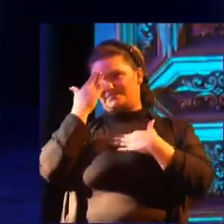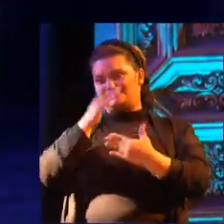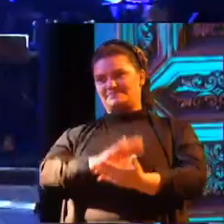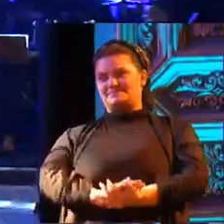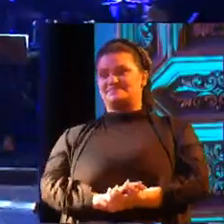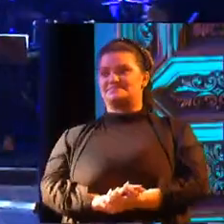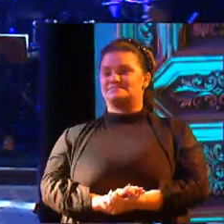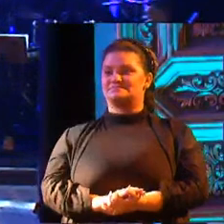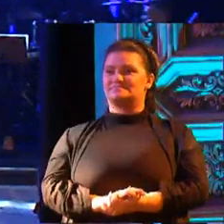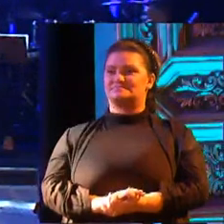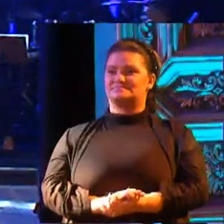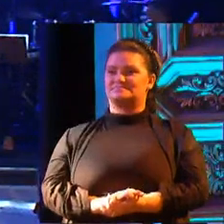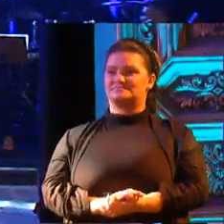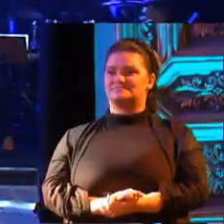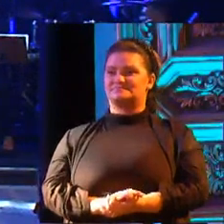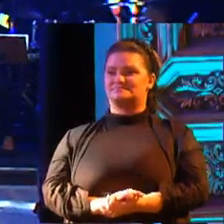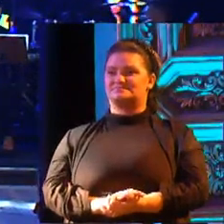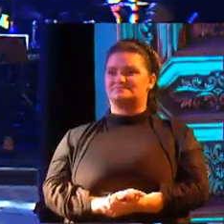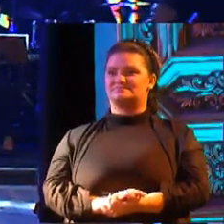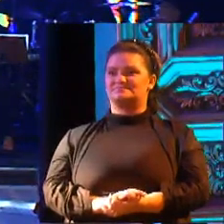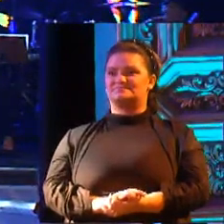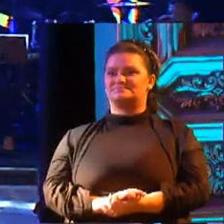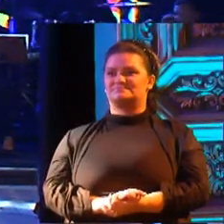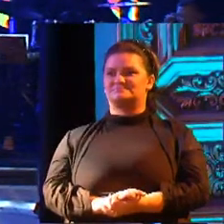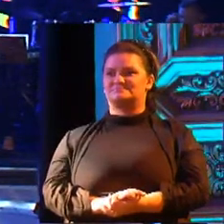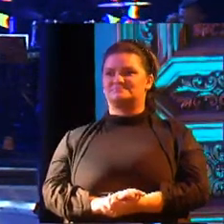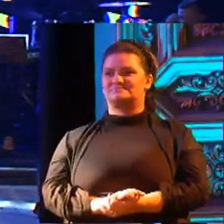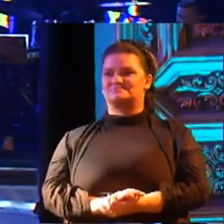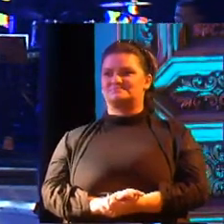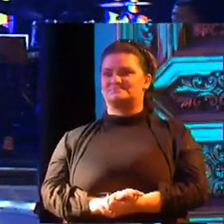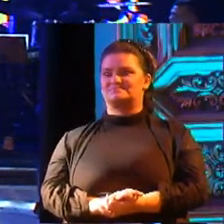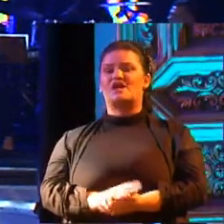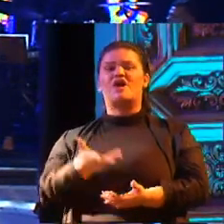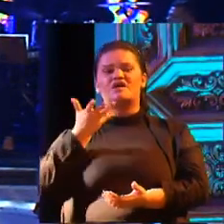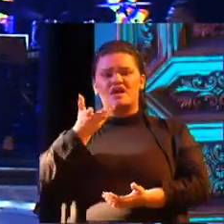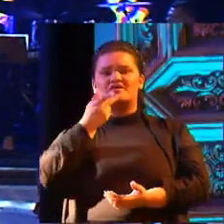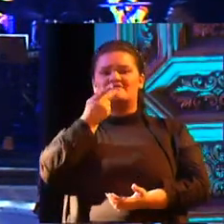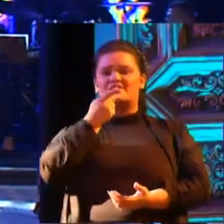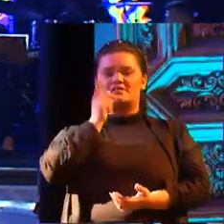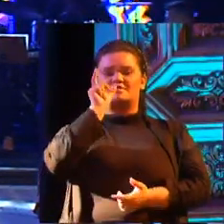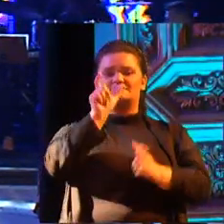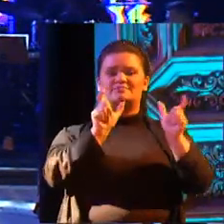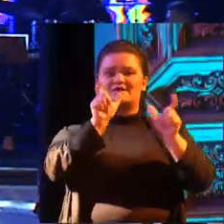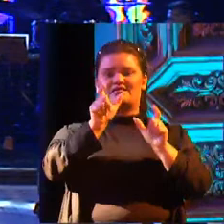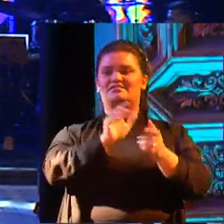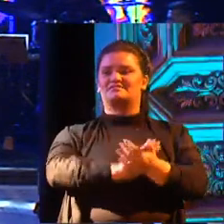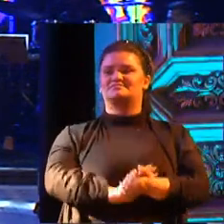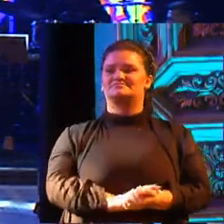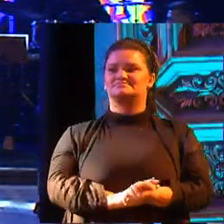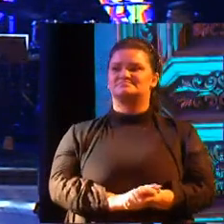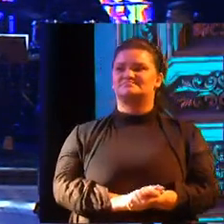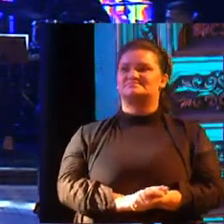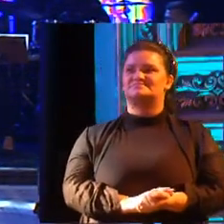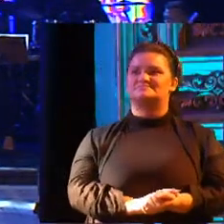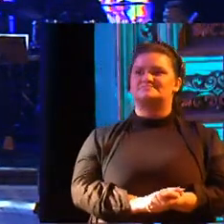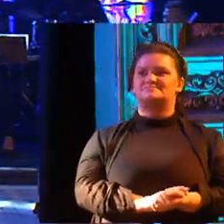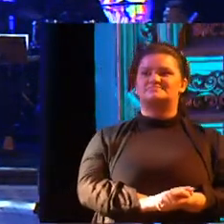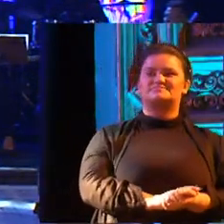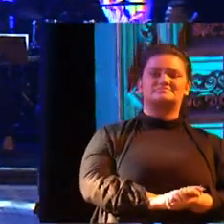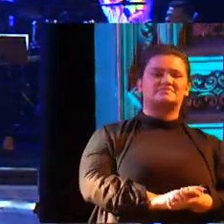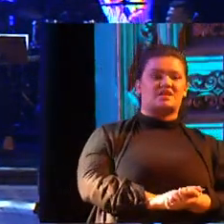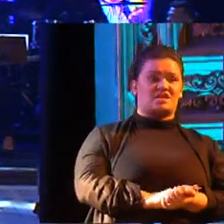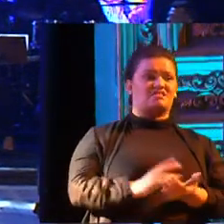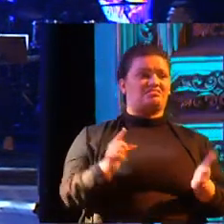Meu mano velho, só queria dirigir algumas palavras aqui, viu, Dona Nete? Continue fazendo cultura. Inclusive, em seu nome também eu